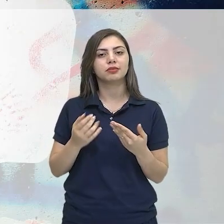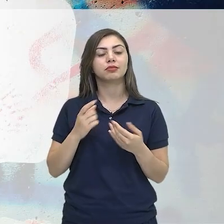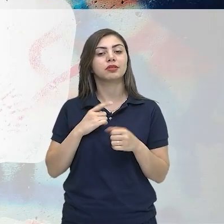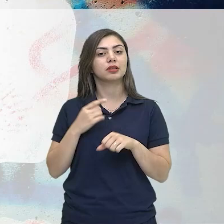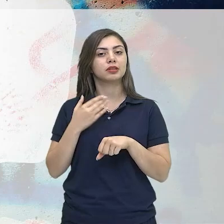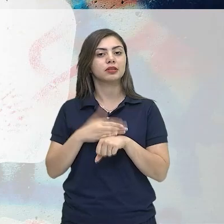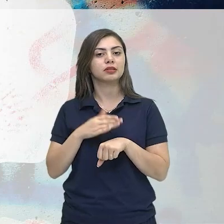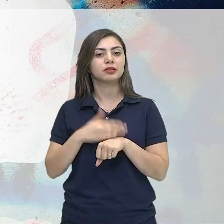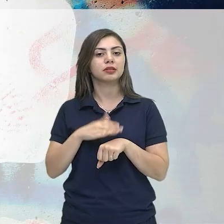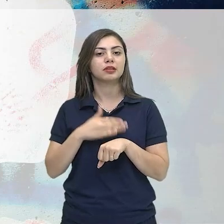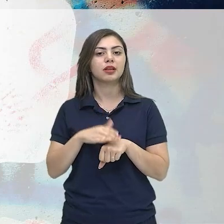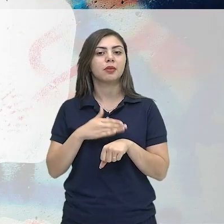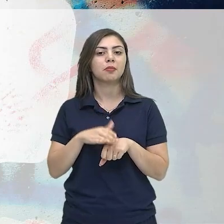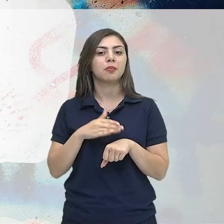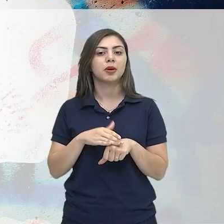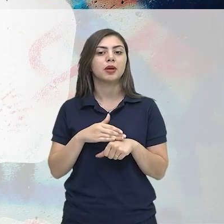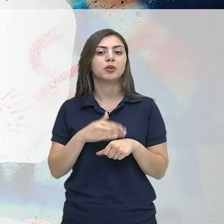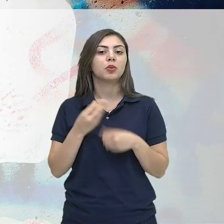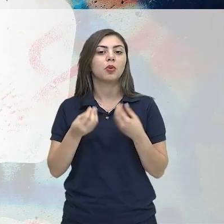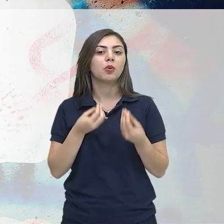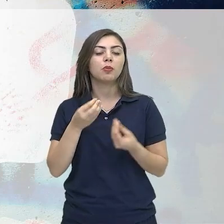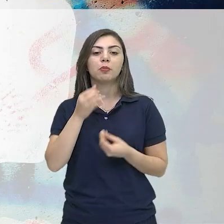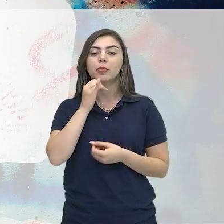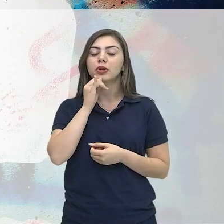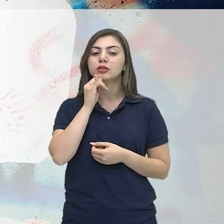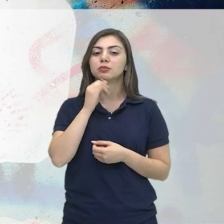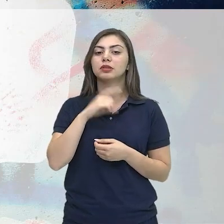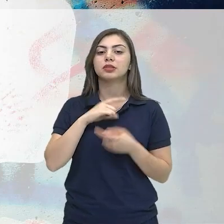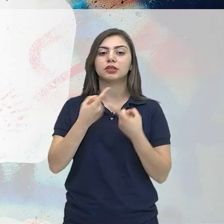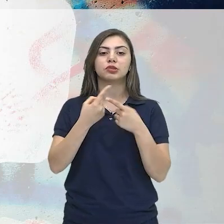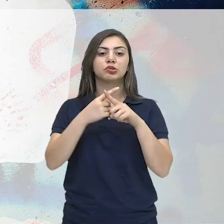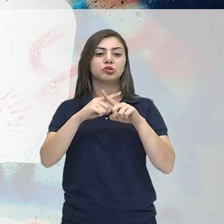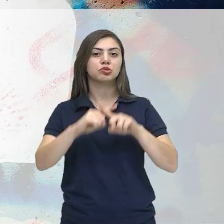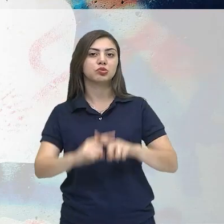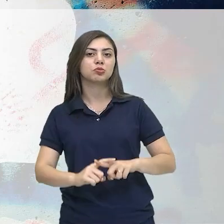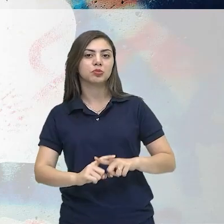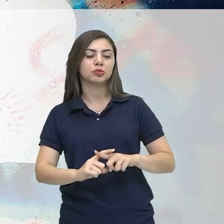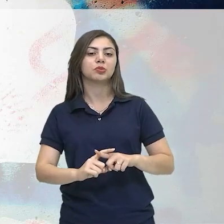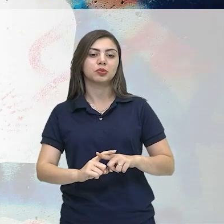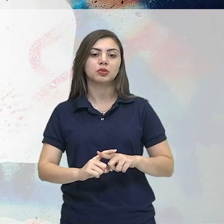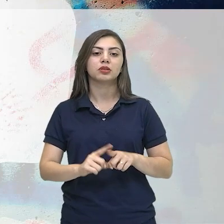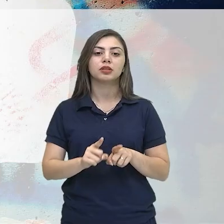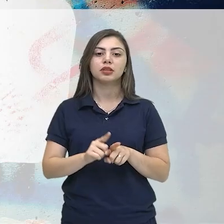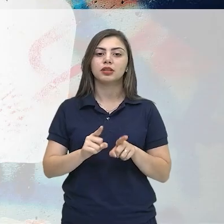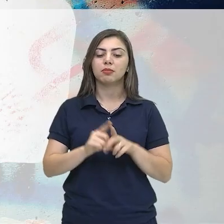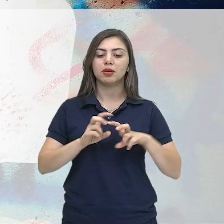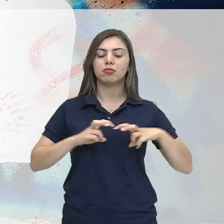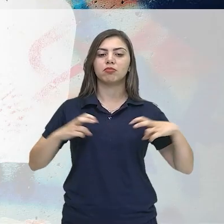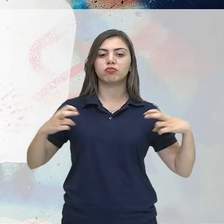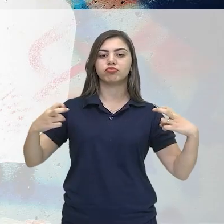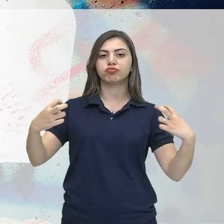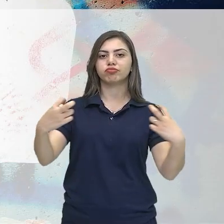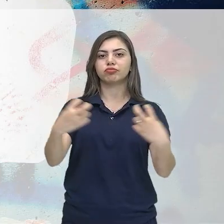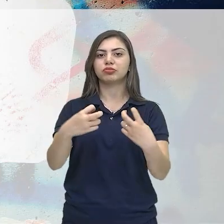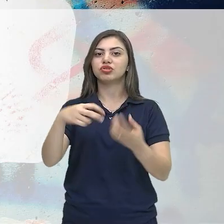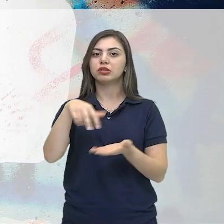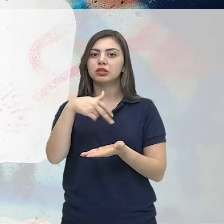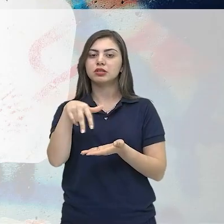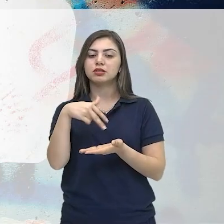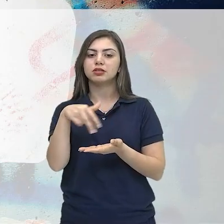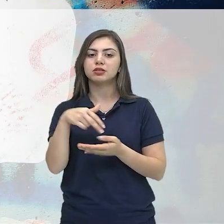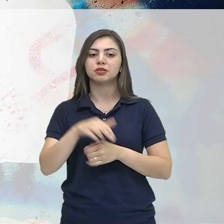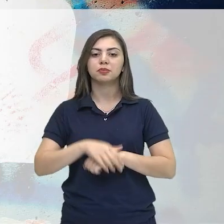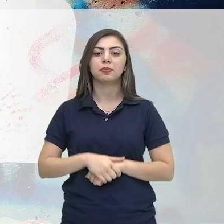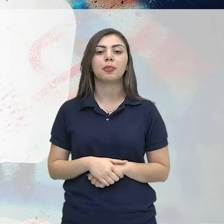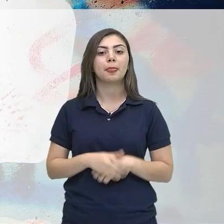vão observar aí na cartela, muito praticado em batalhas e rodas. E olha só que curioso, foi incluído